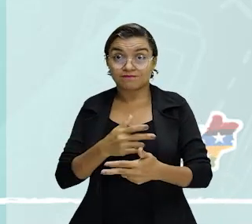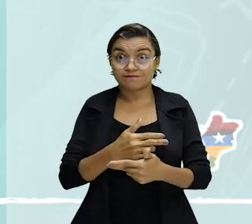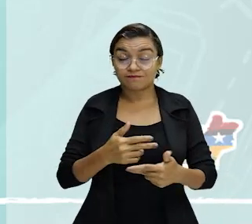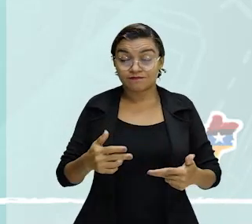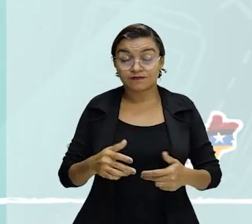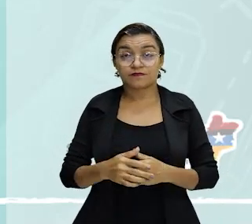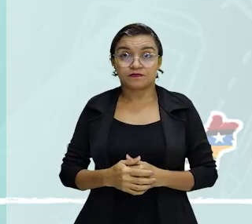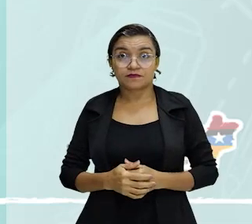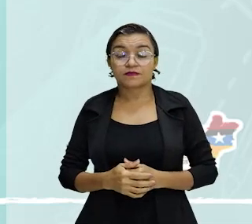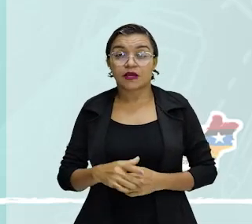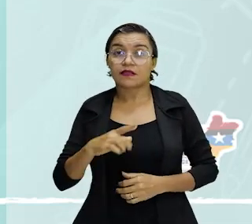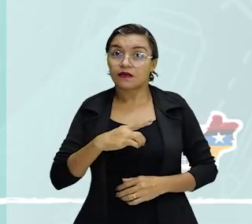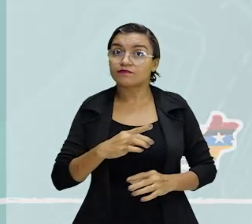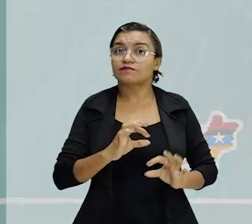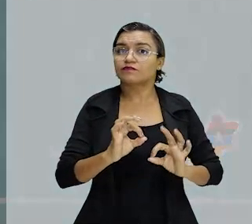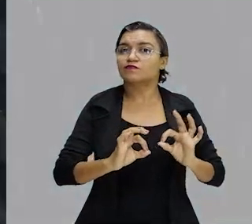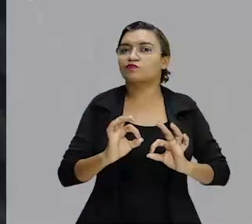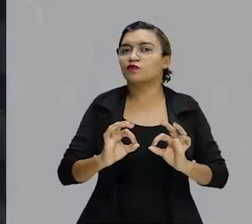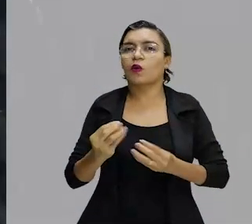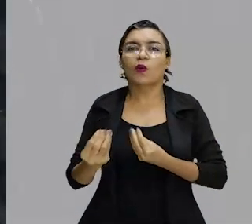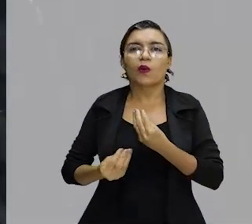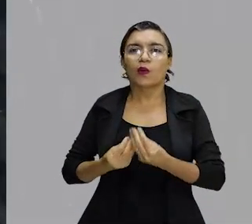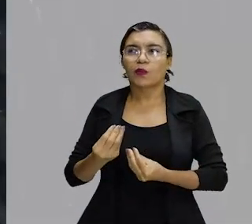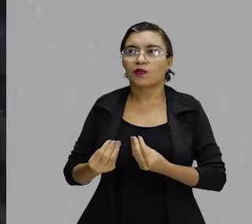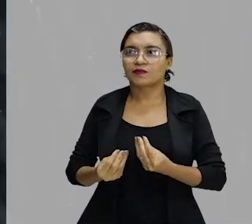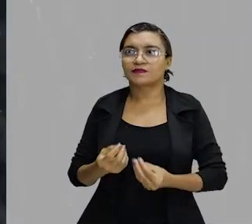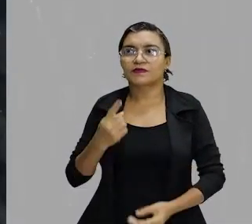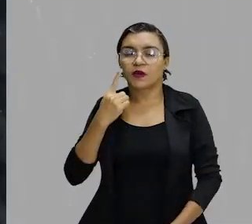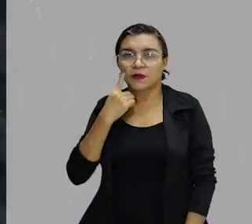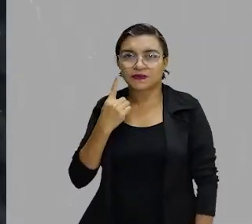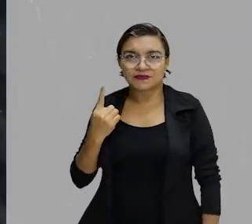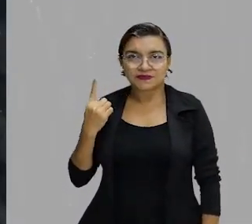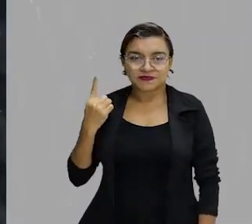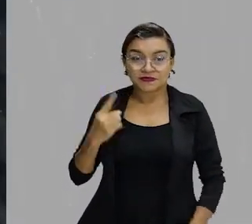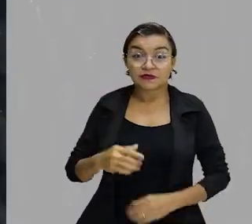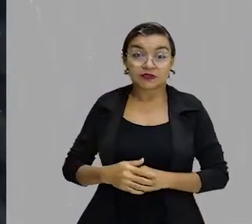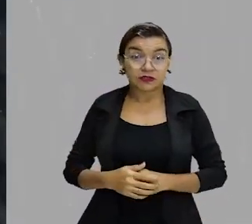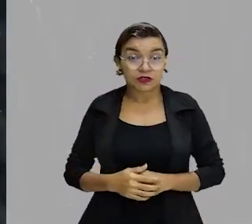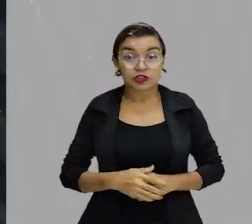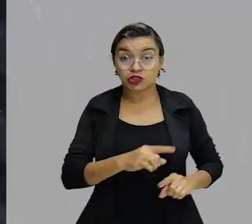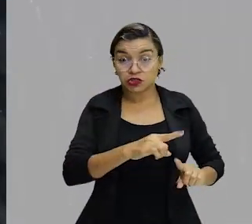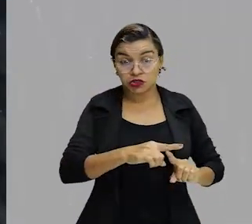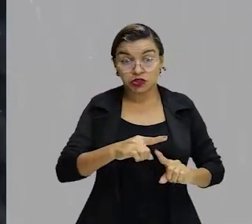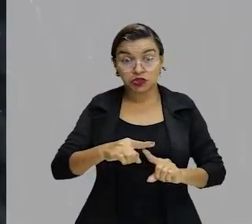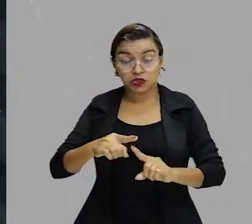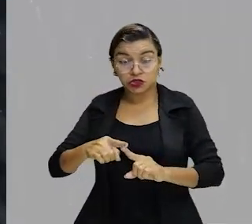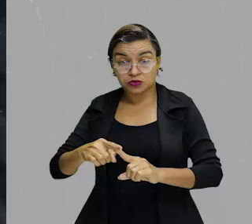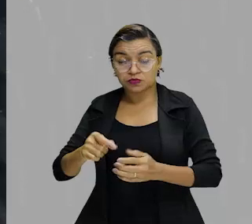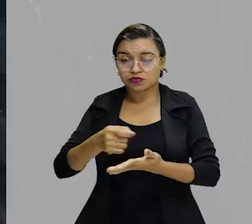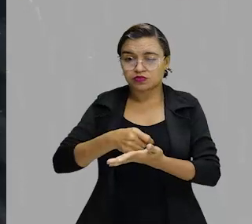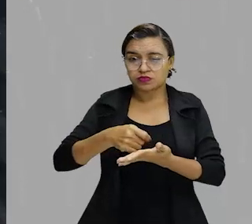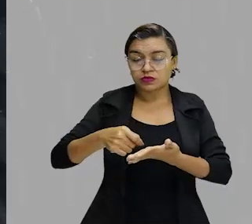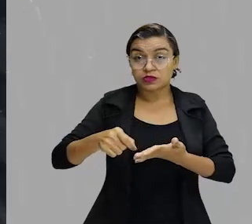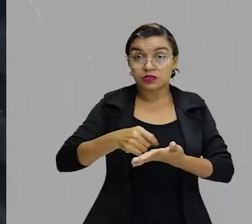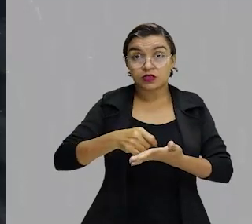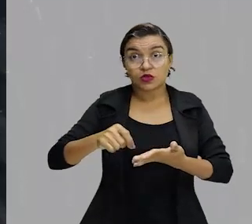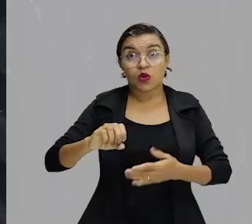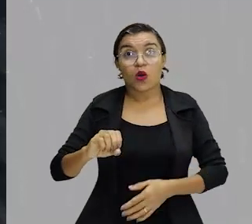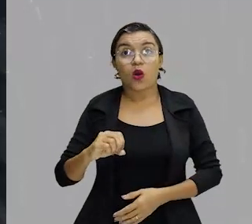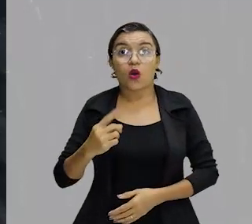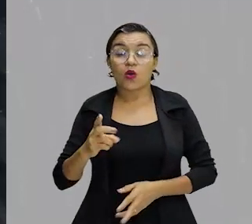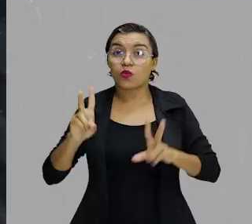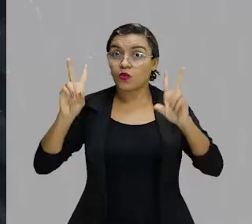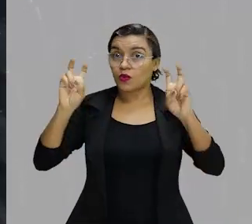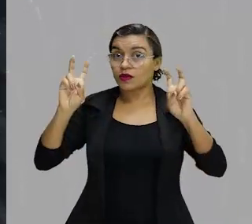categorias, elas são organizadas de acordo com type of writing, o tipo de escrita, ou mesmo o assunto,